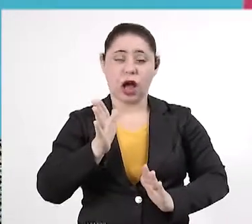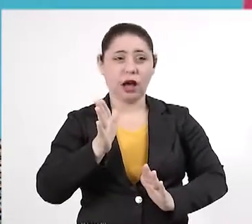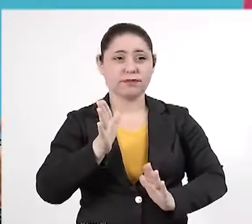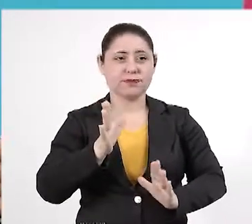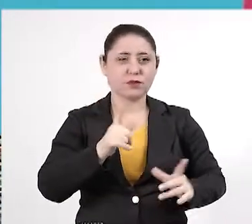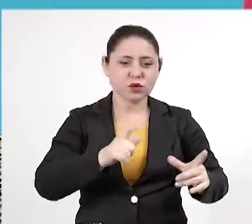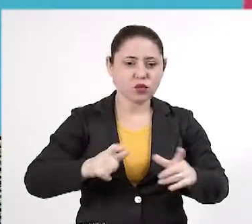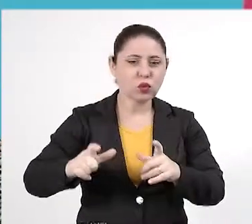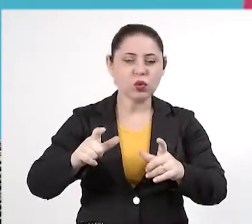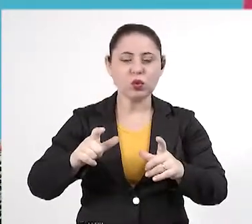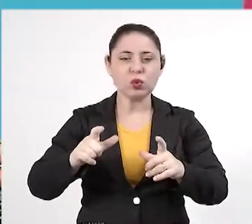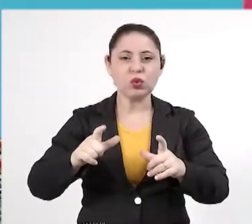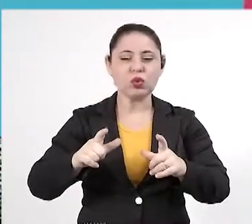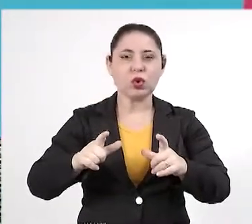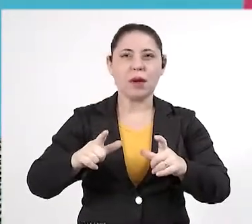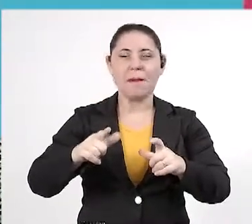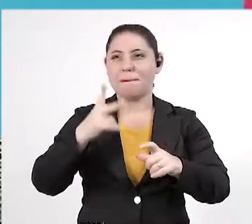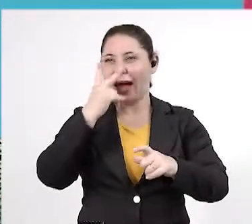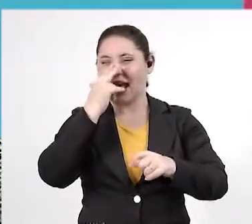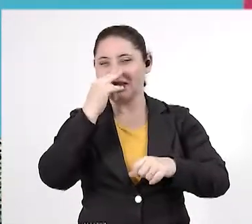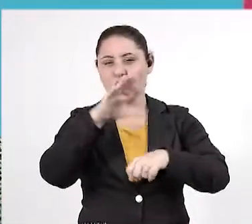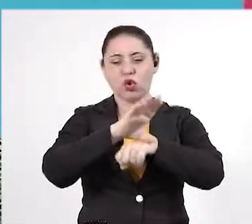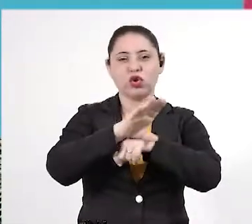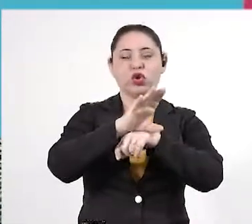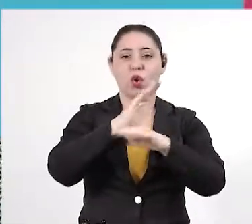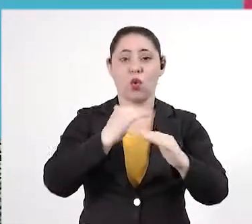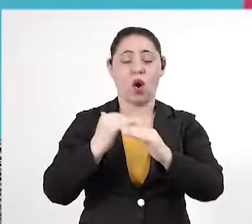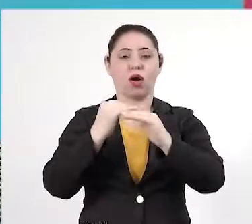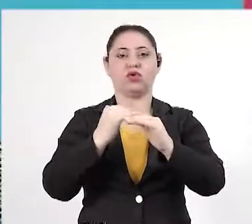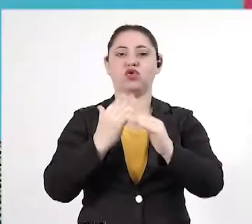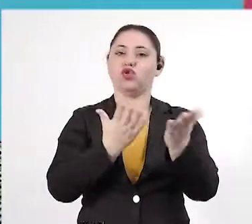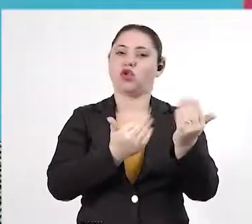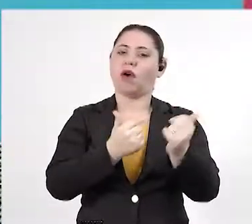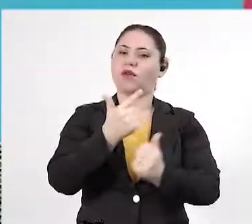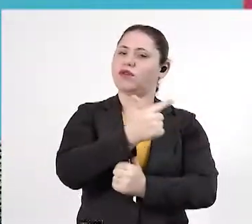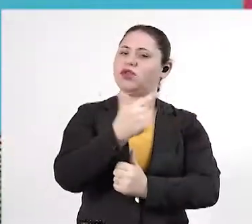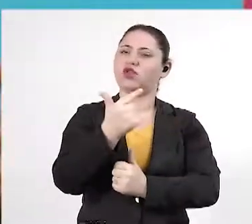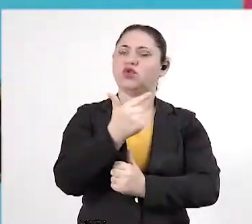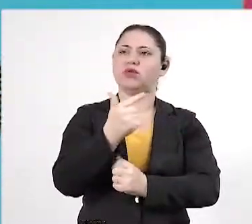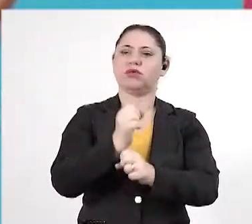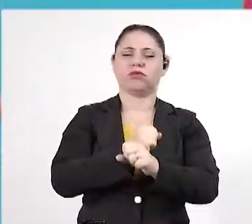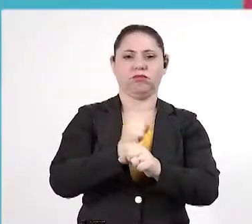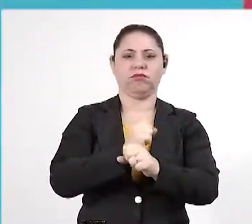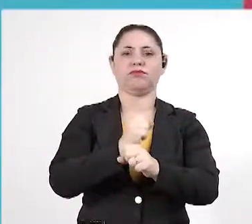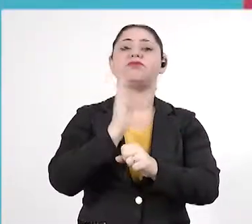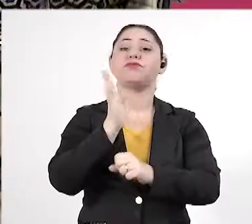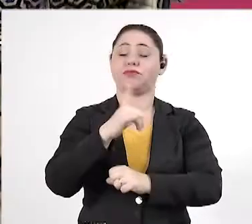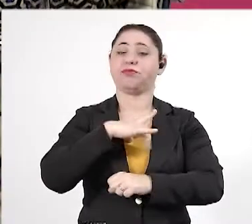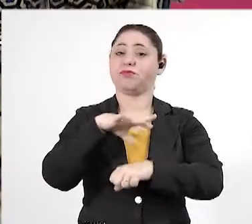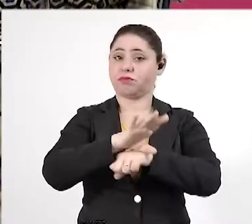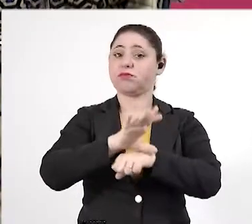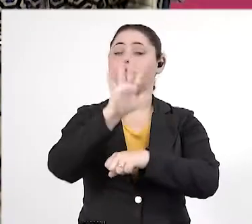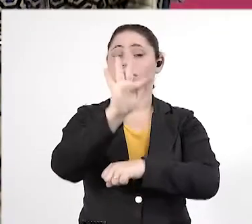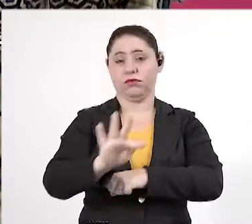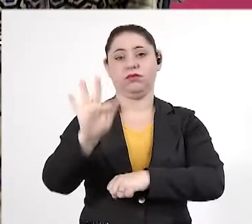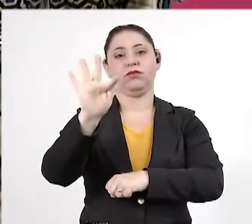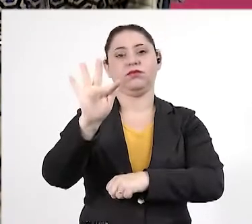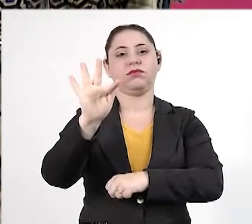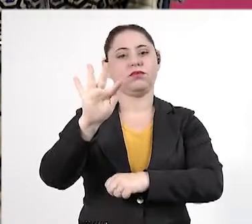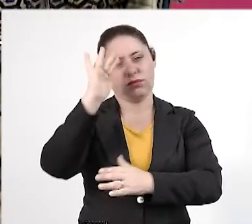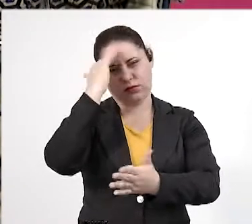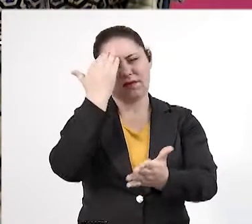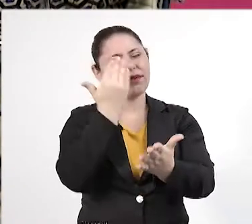num cenário constitucional de igualdade, né, os alunos hoje de 22 anos, eles já nasceram sob a égide da Constituição